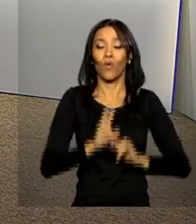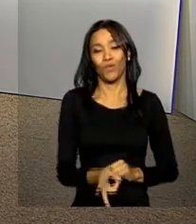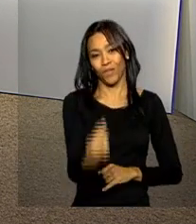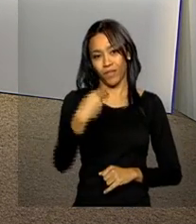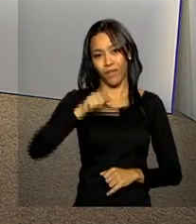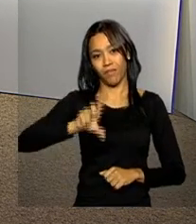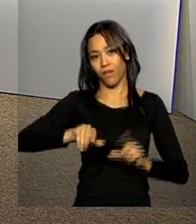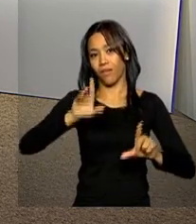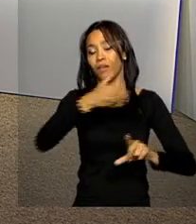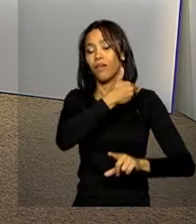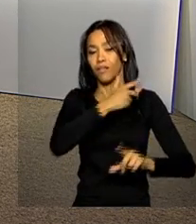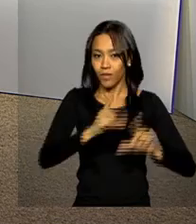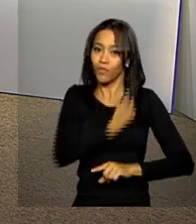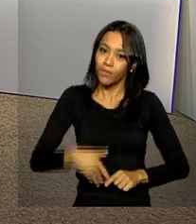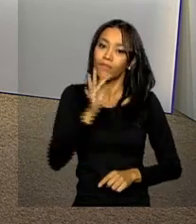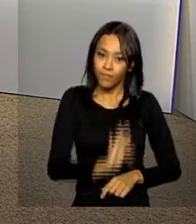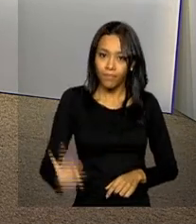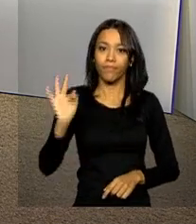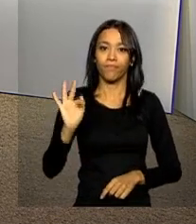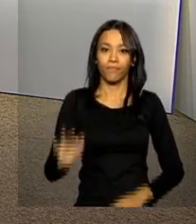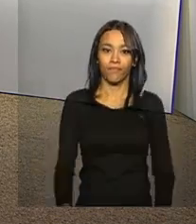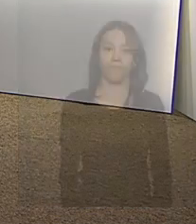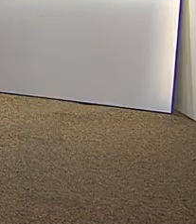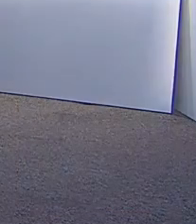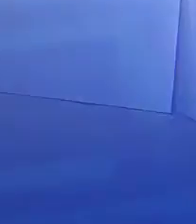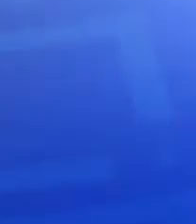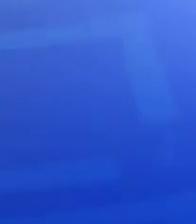continue com a gente aqui na nbr a tv do governo federal